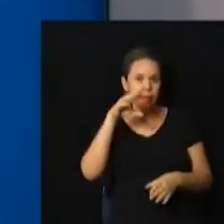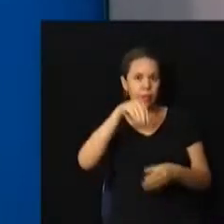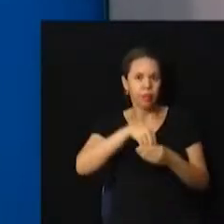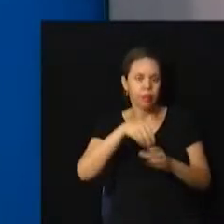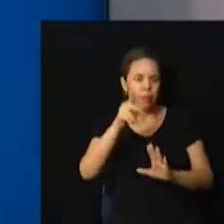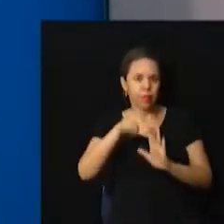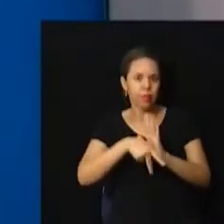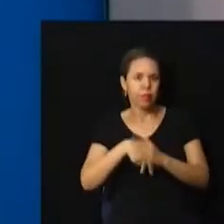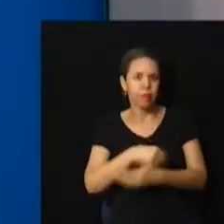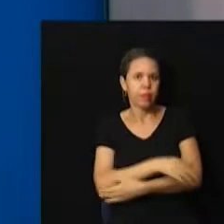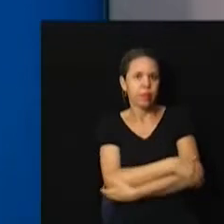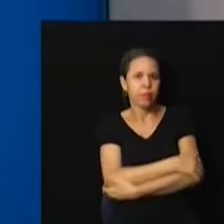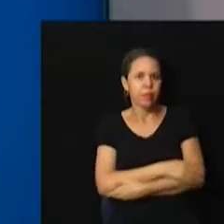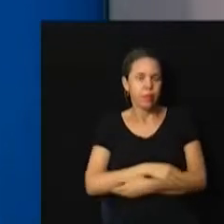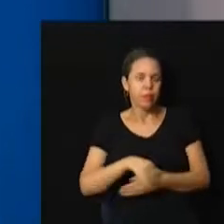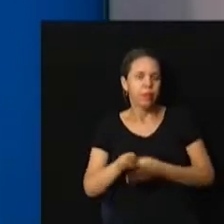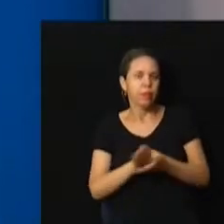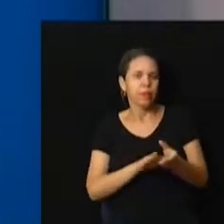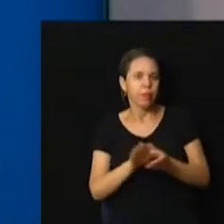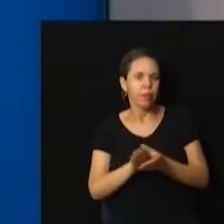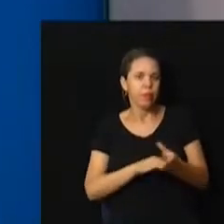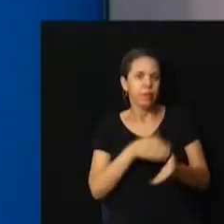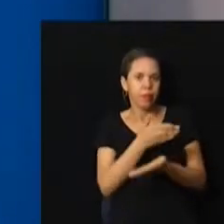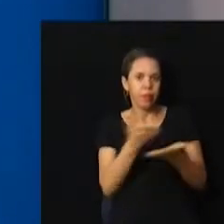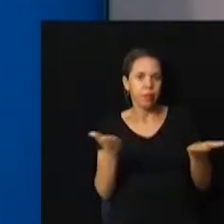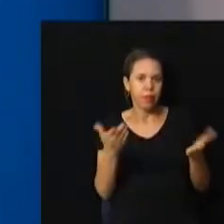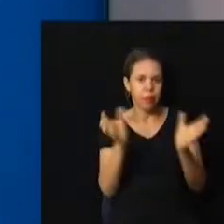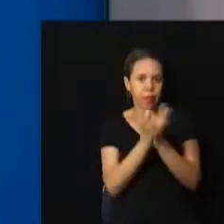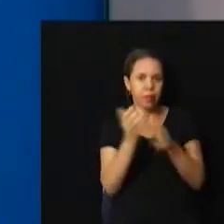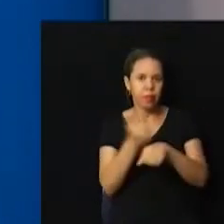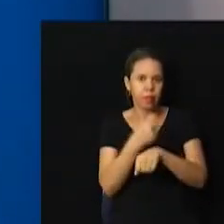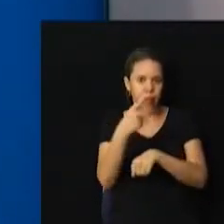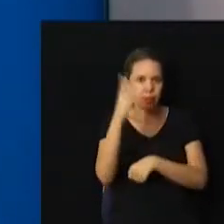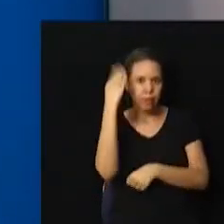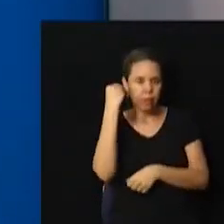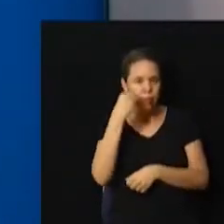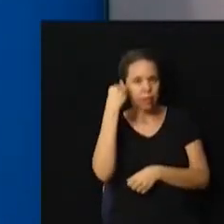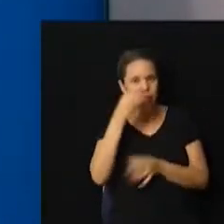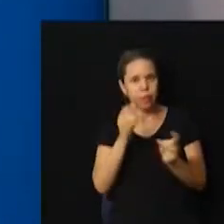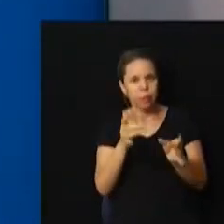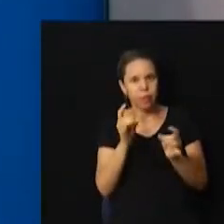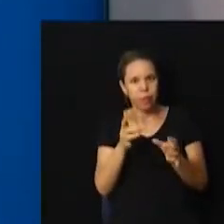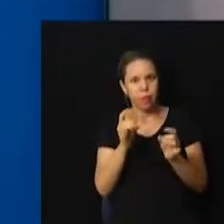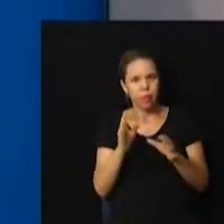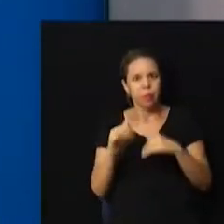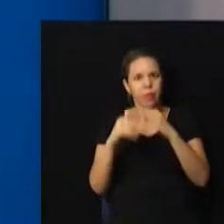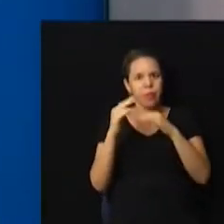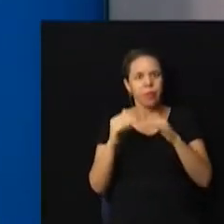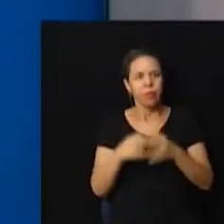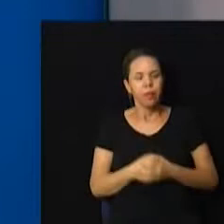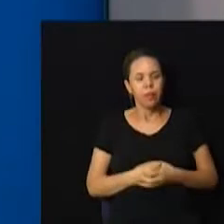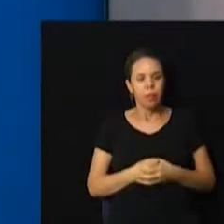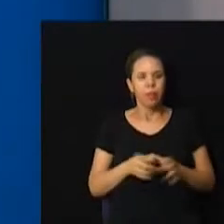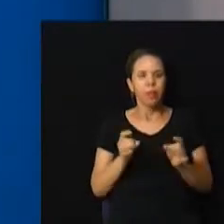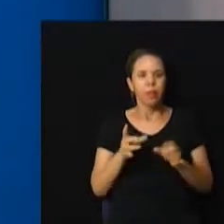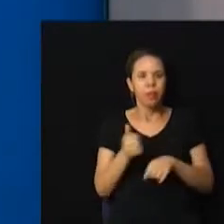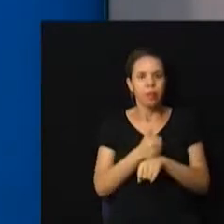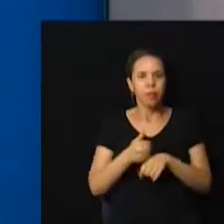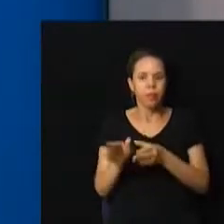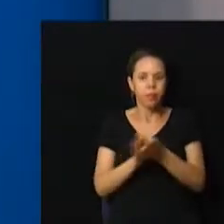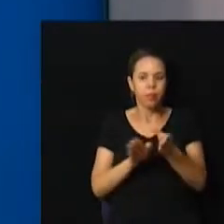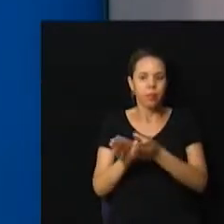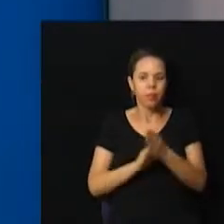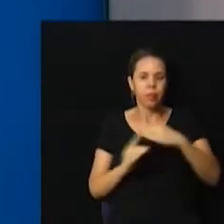dentro do projeto uma orientação, né, para que você e sua equipe saibam o que é vendas consultivas, né? O